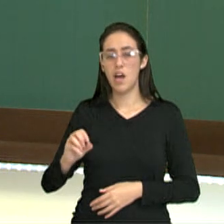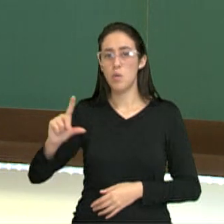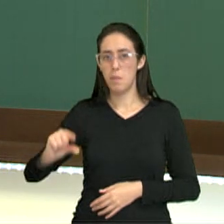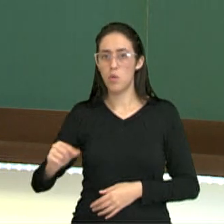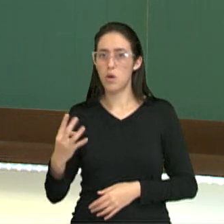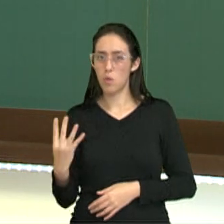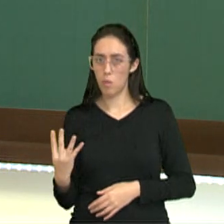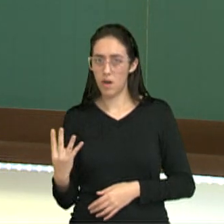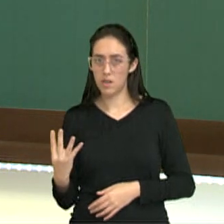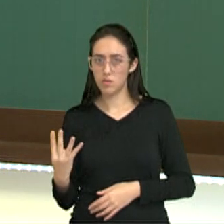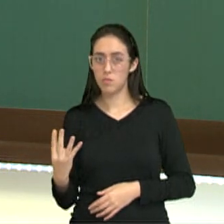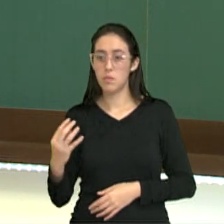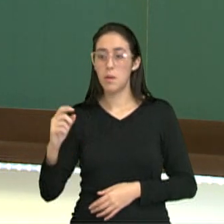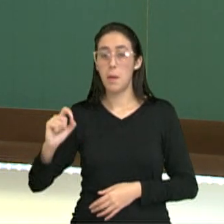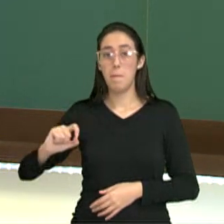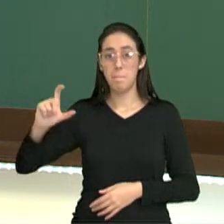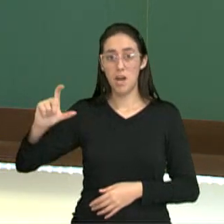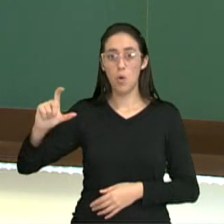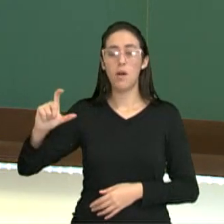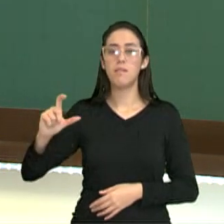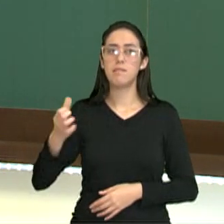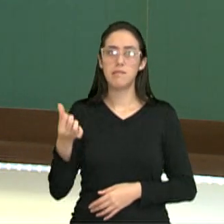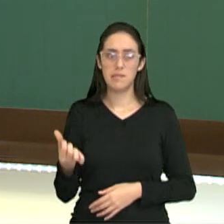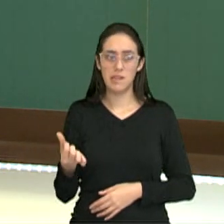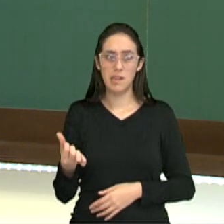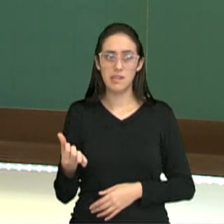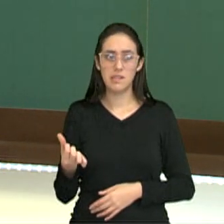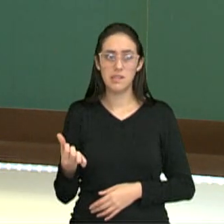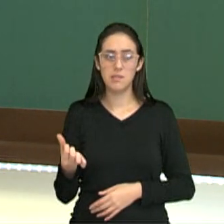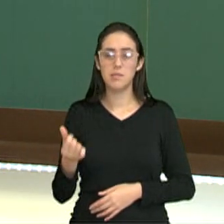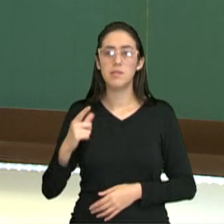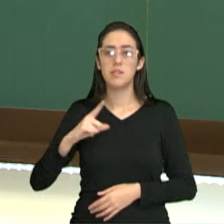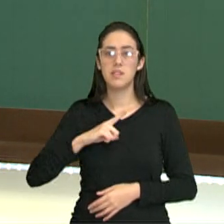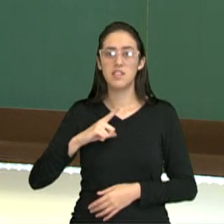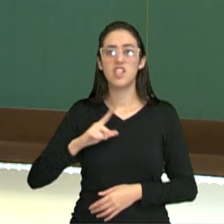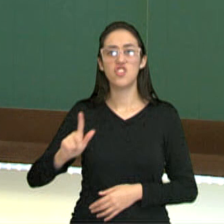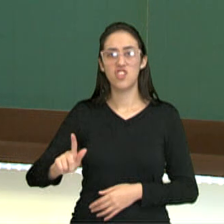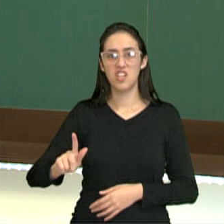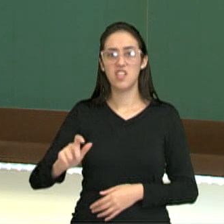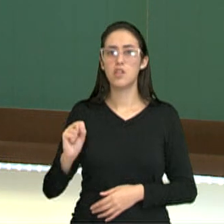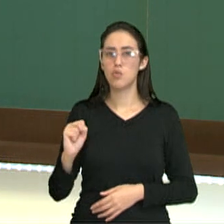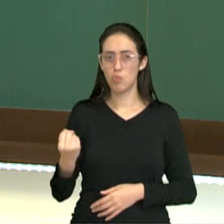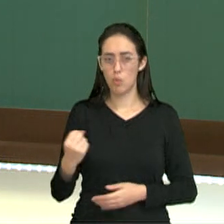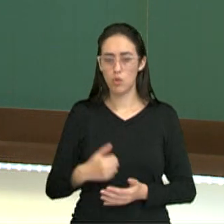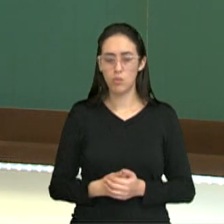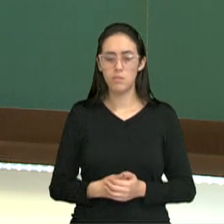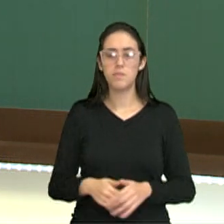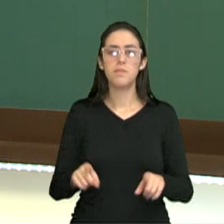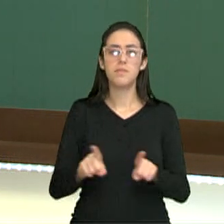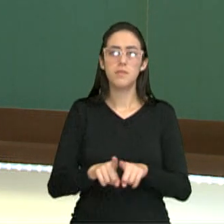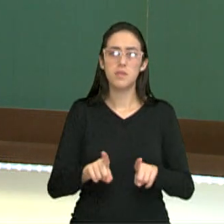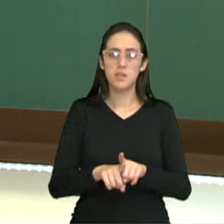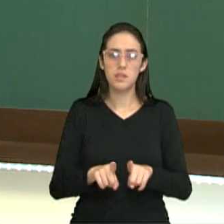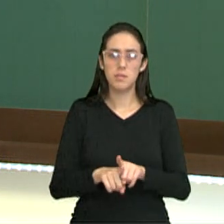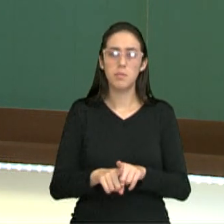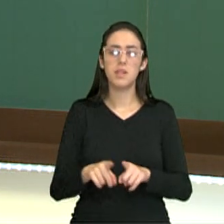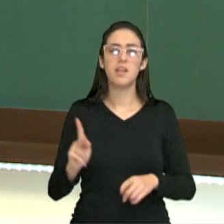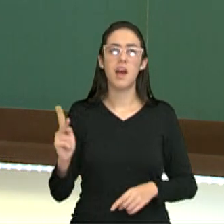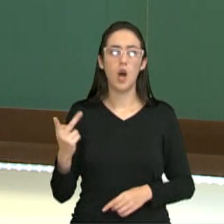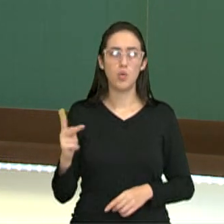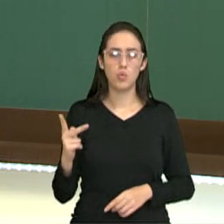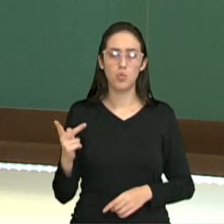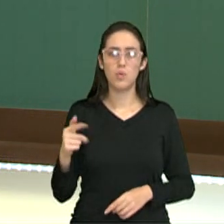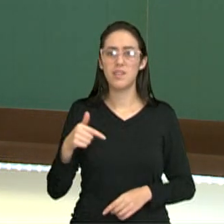centímetros, do raio maior 6, e temos aqui o valor da geratriz, que é 8, e temos também aqui a nossa